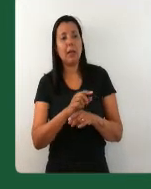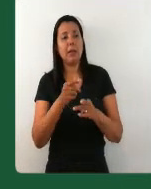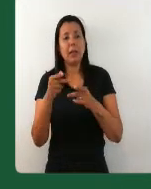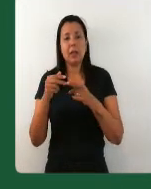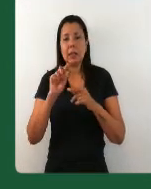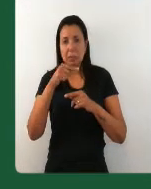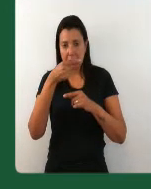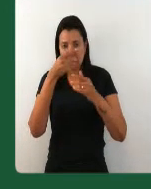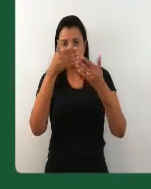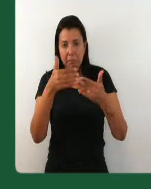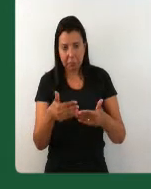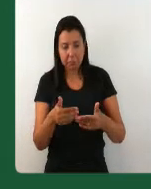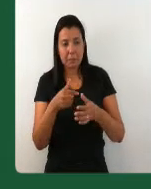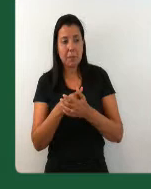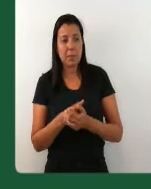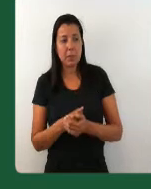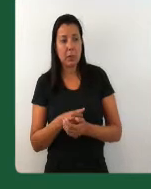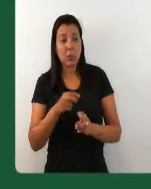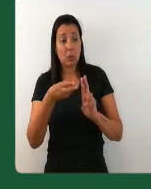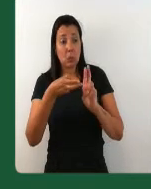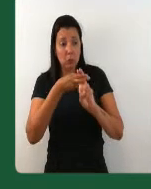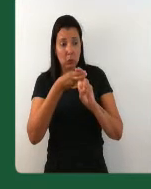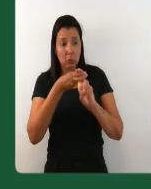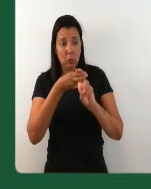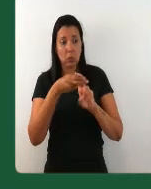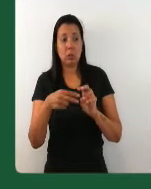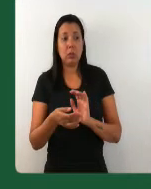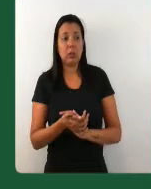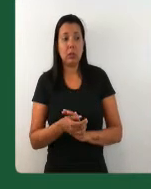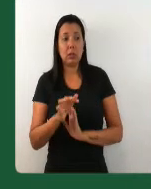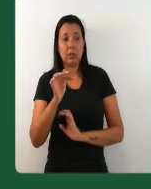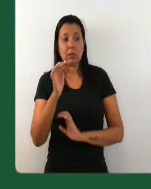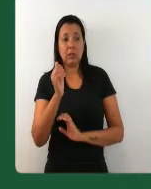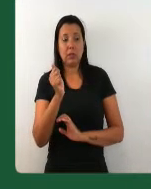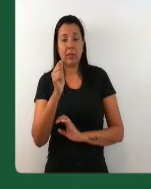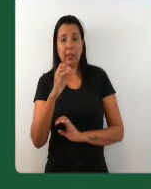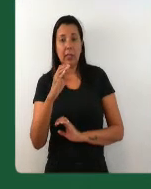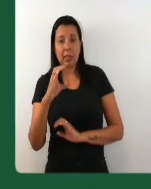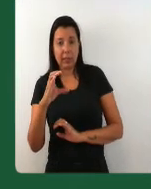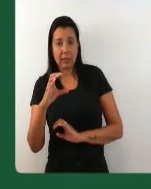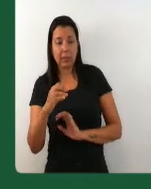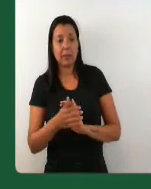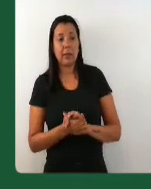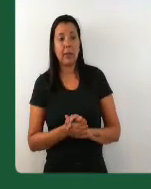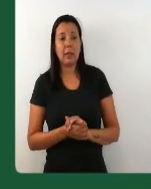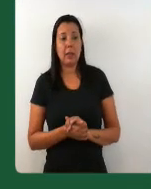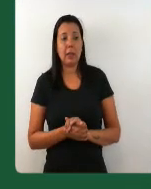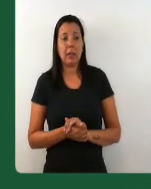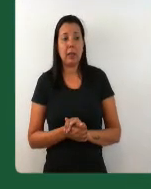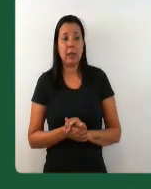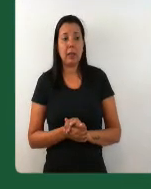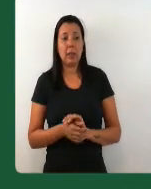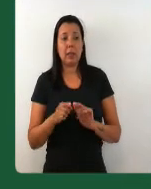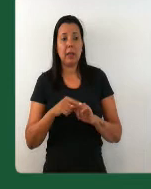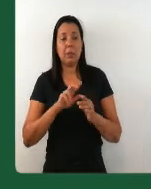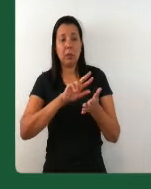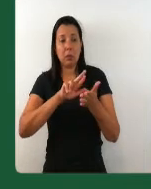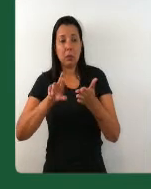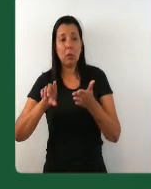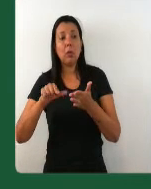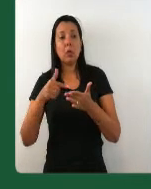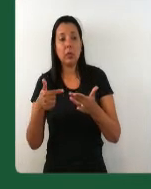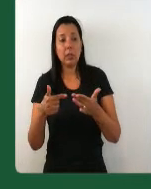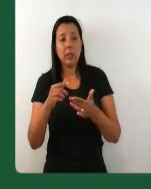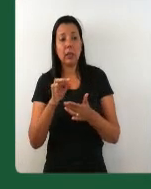falarei mais adiante, o SUS, a Fundação FEAC, a Latina América Zentrum,